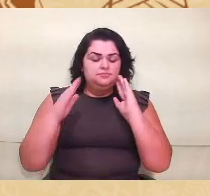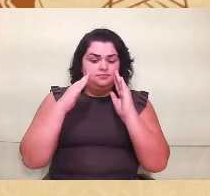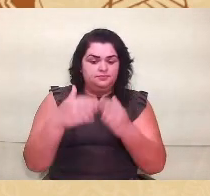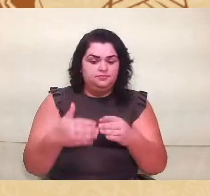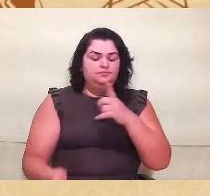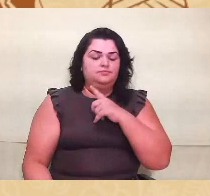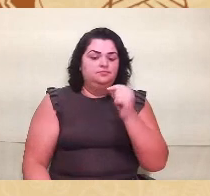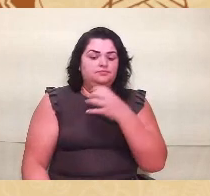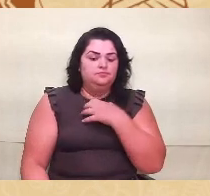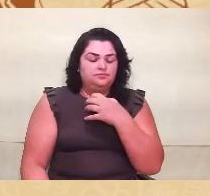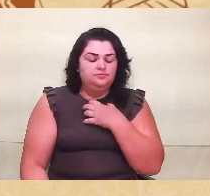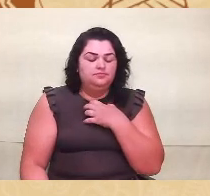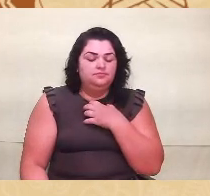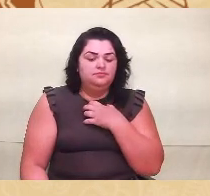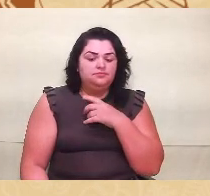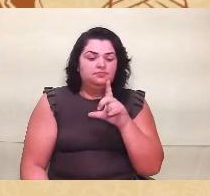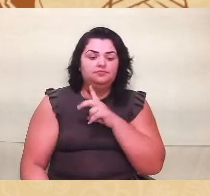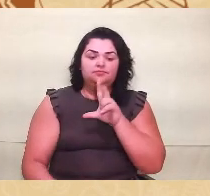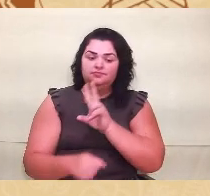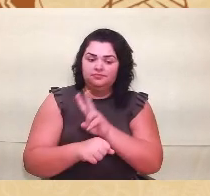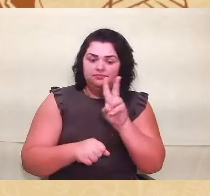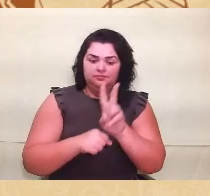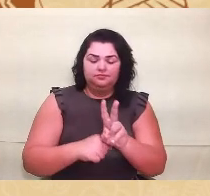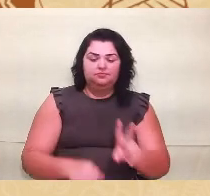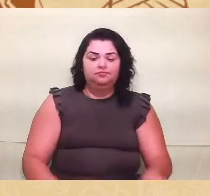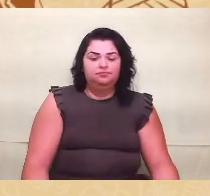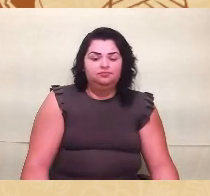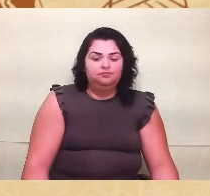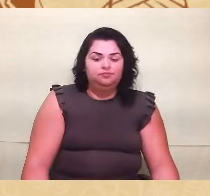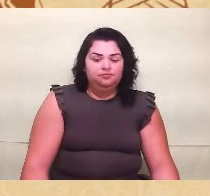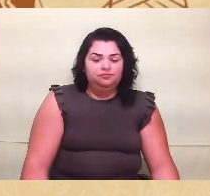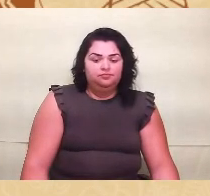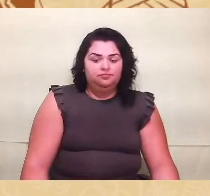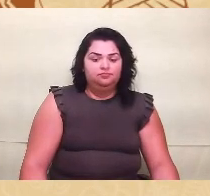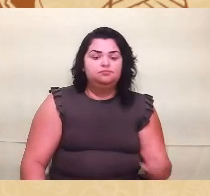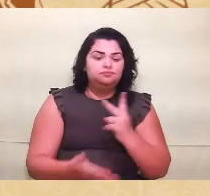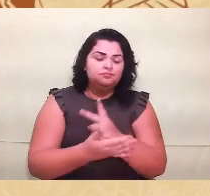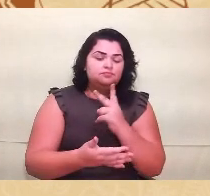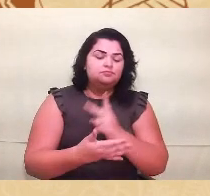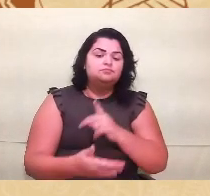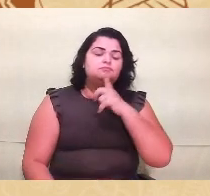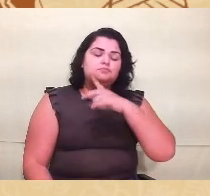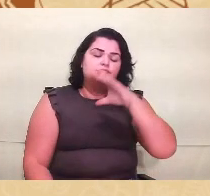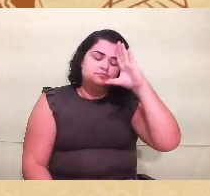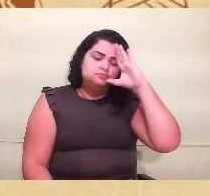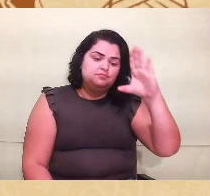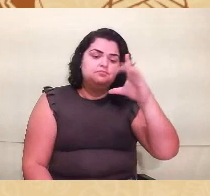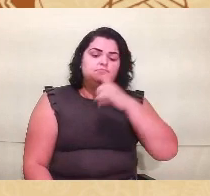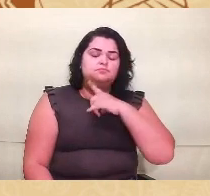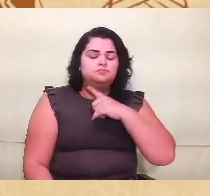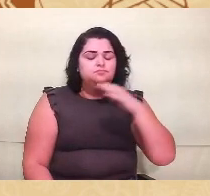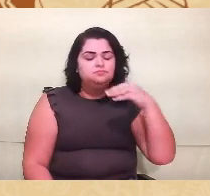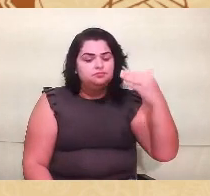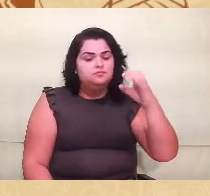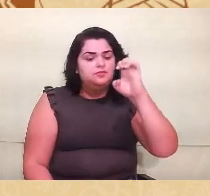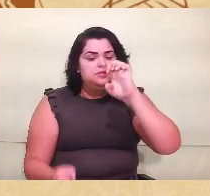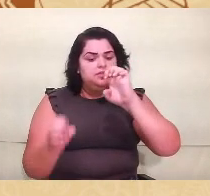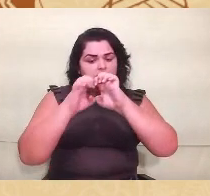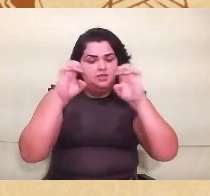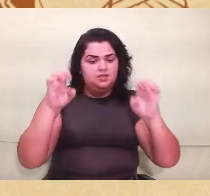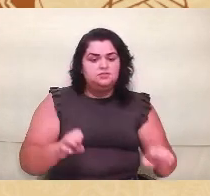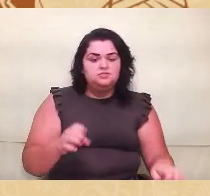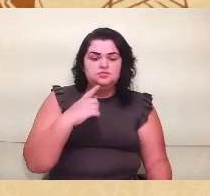alguma forma, defendemos os mesmos princípios, os princípios éticos da nossa